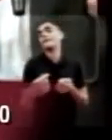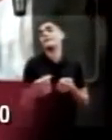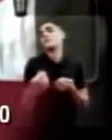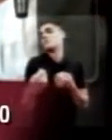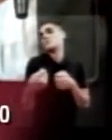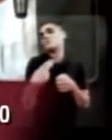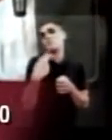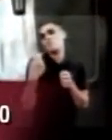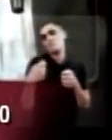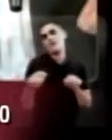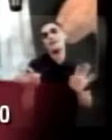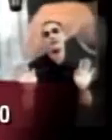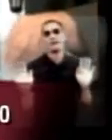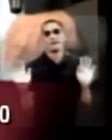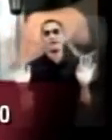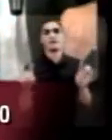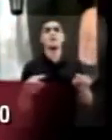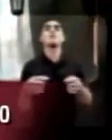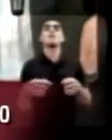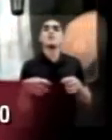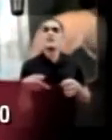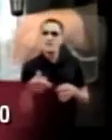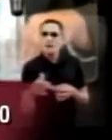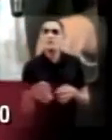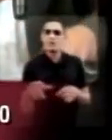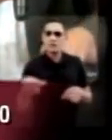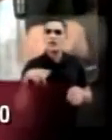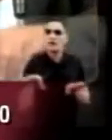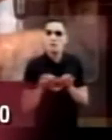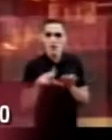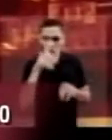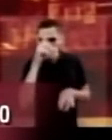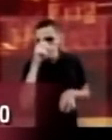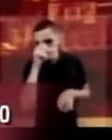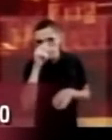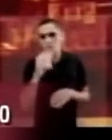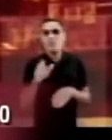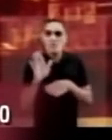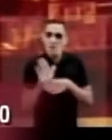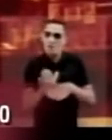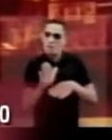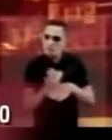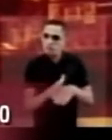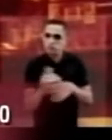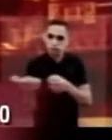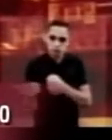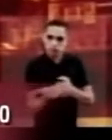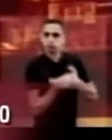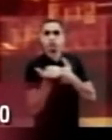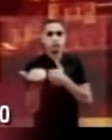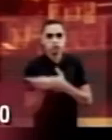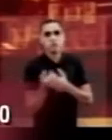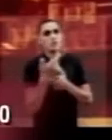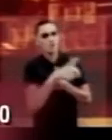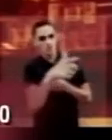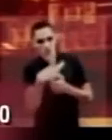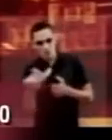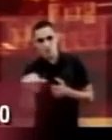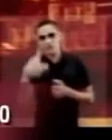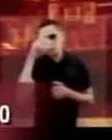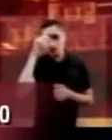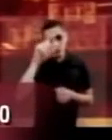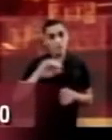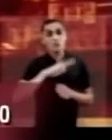os hospitais, sem tudo que nós criamos a mais, está com 39%. Então,